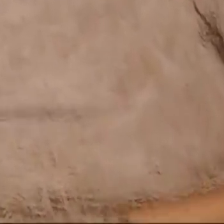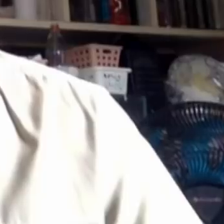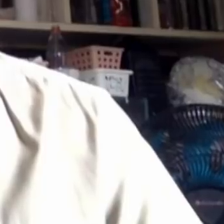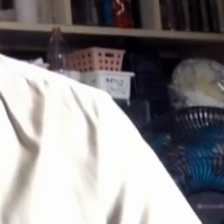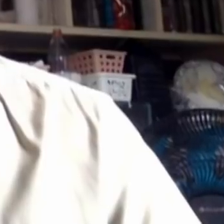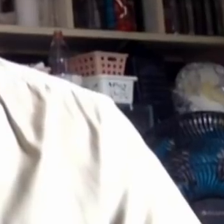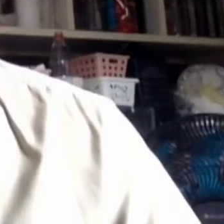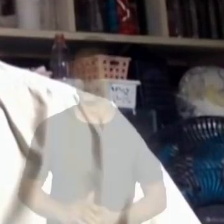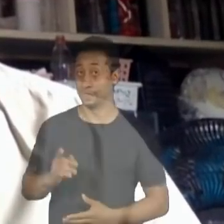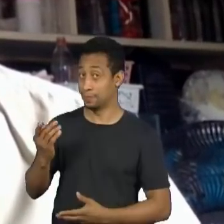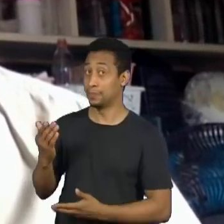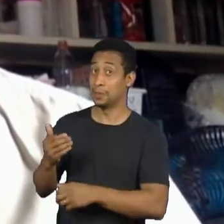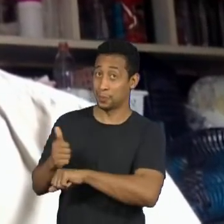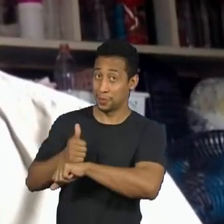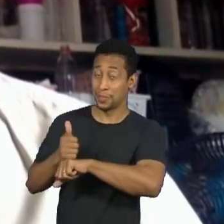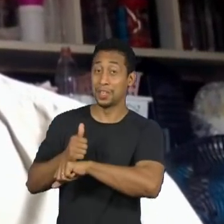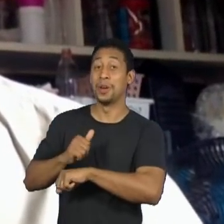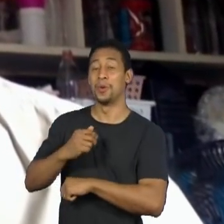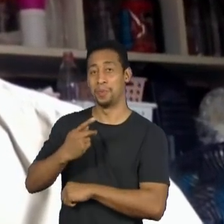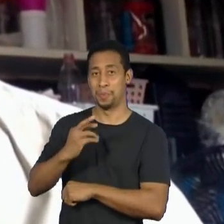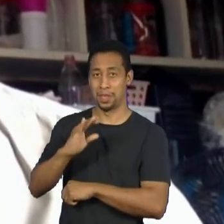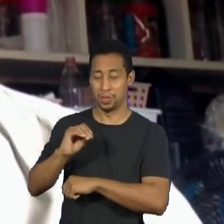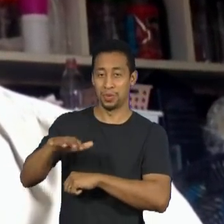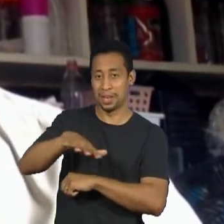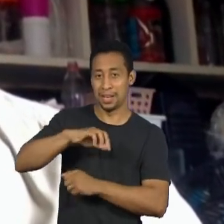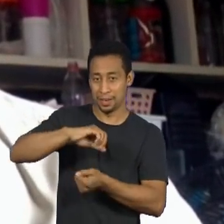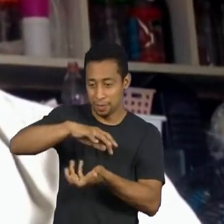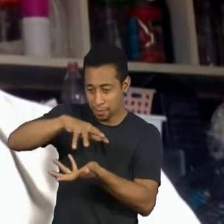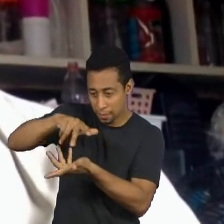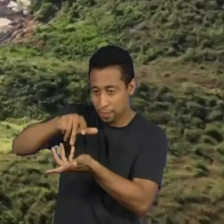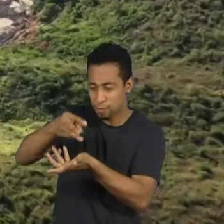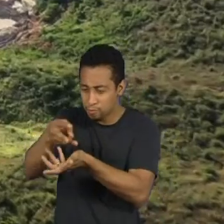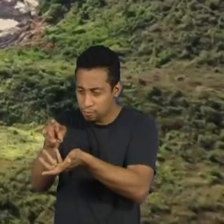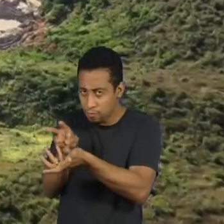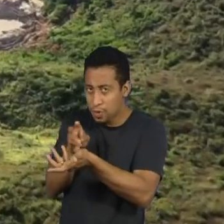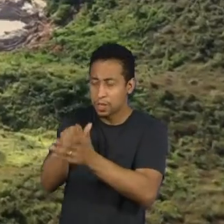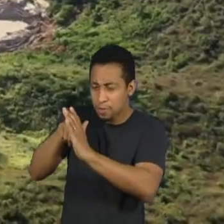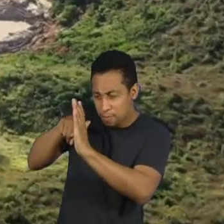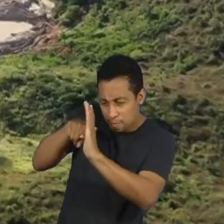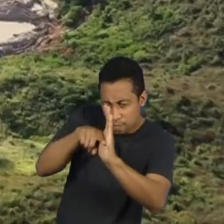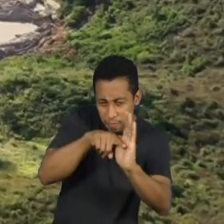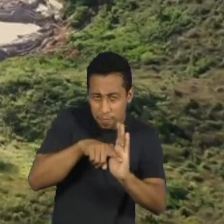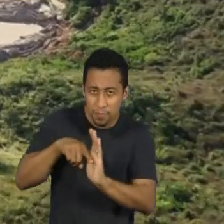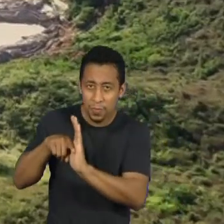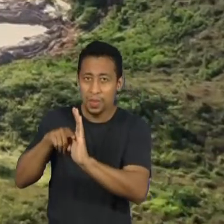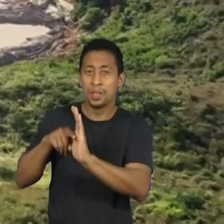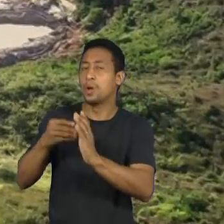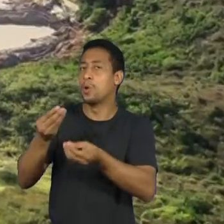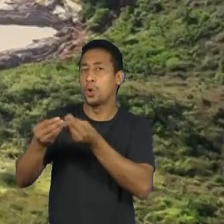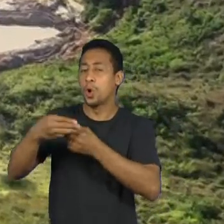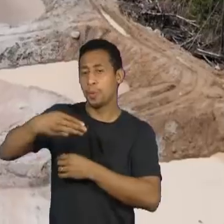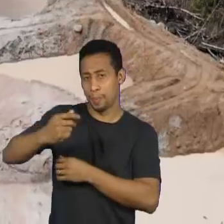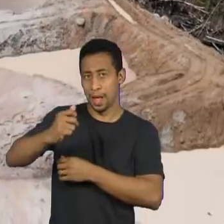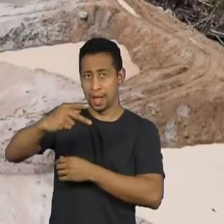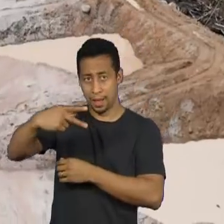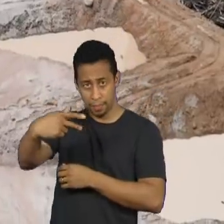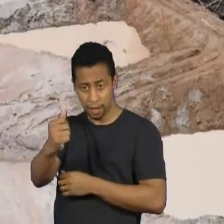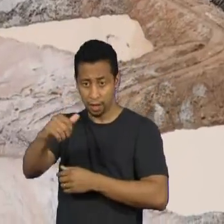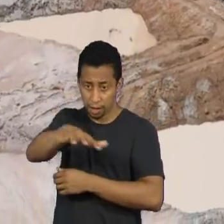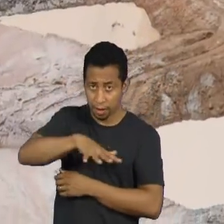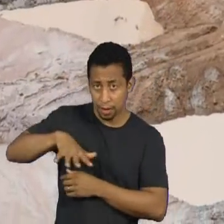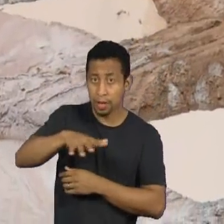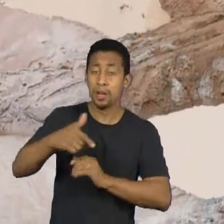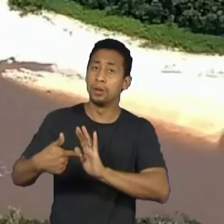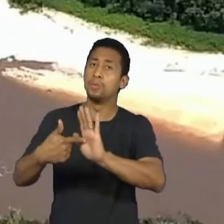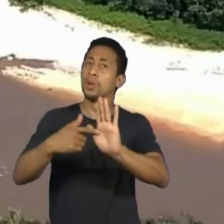O geólogo Pedro Valfir, que coordena o mapeamento da mineração do MAP Biomas, alerta para o crescimento do